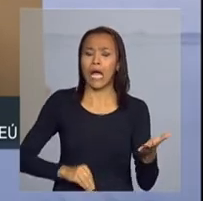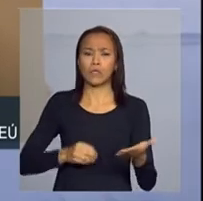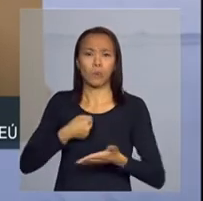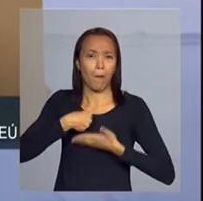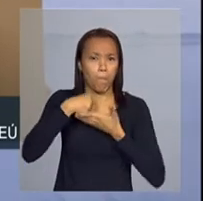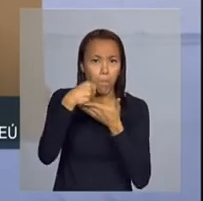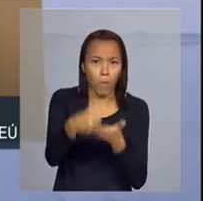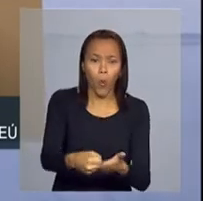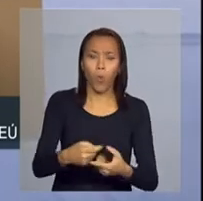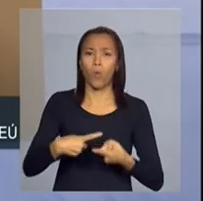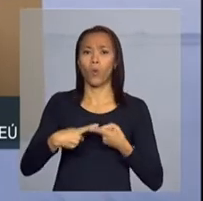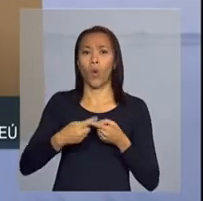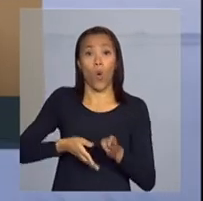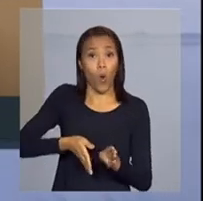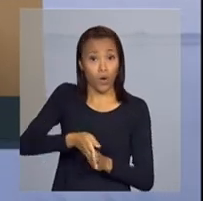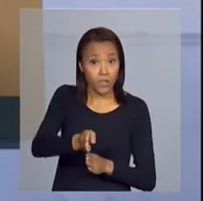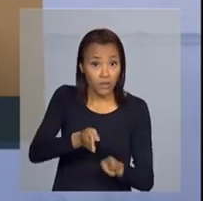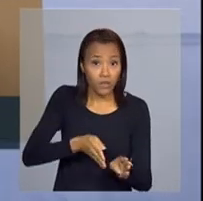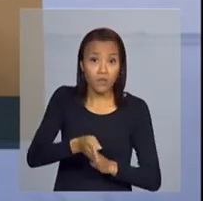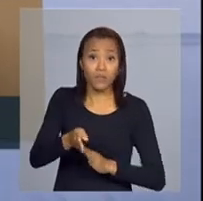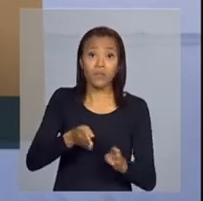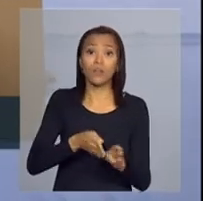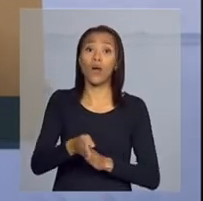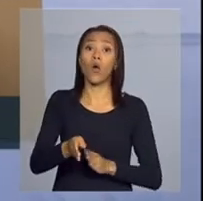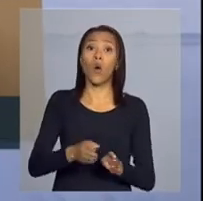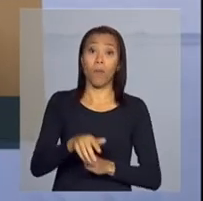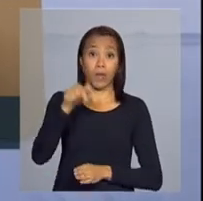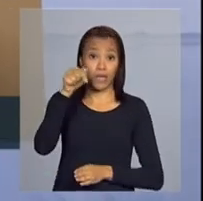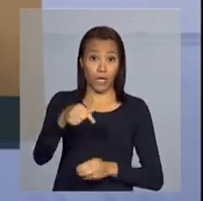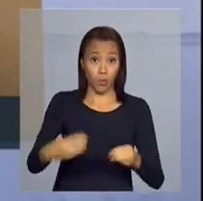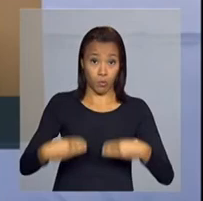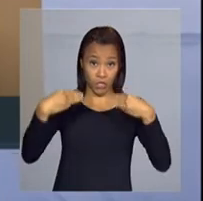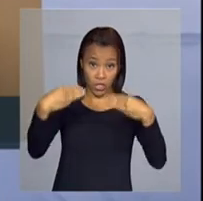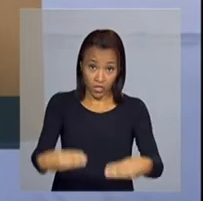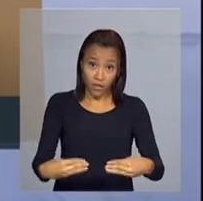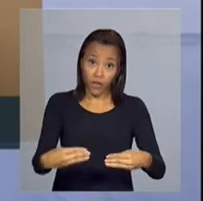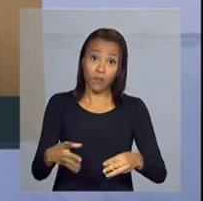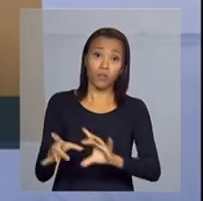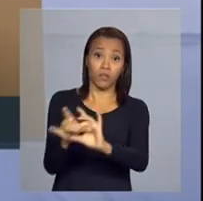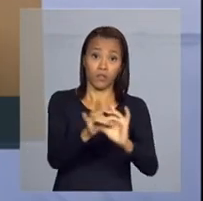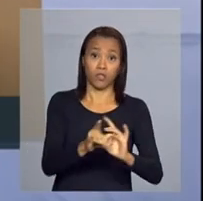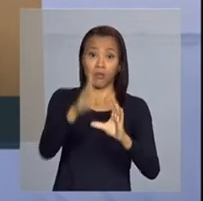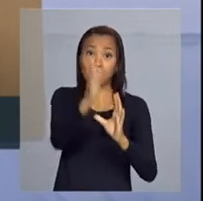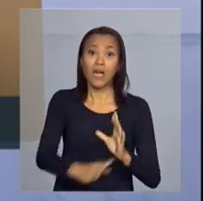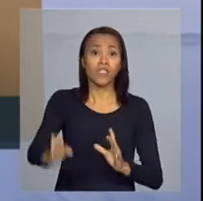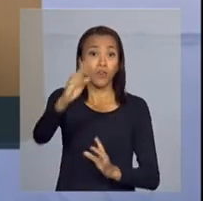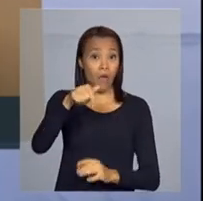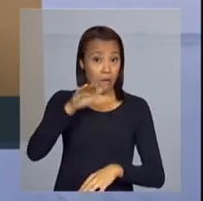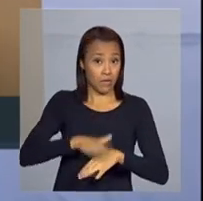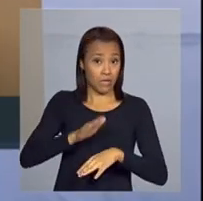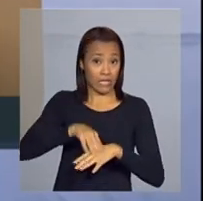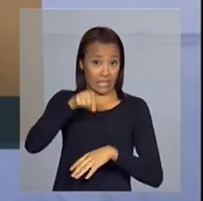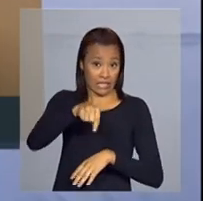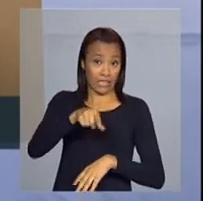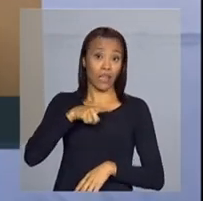orientação, para que o Ministério da Integração Nacional, que tem a responsabilidade de